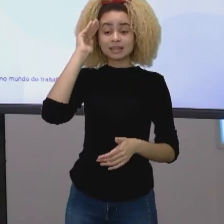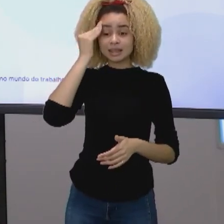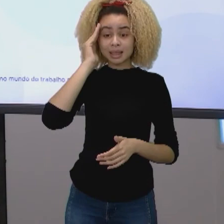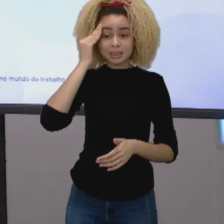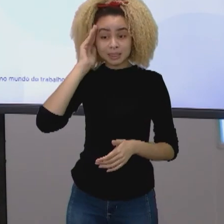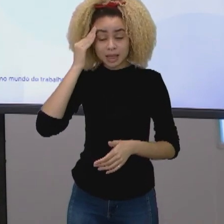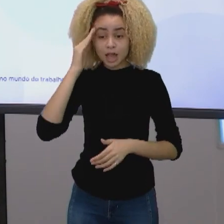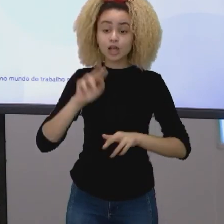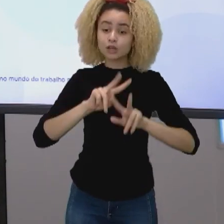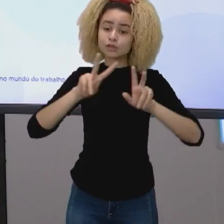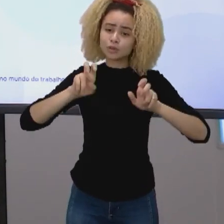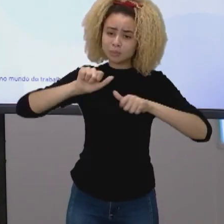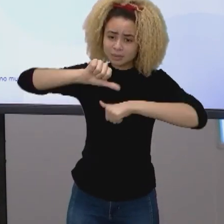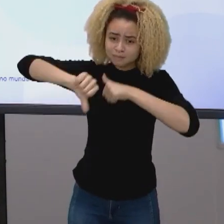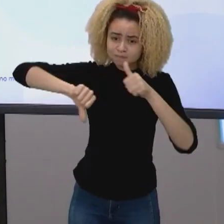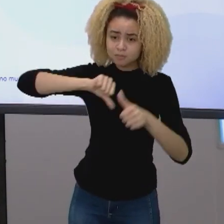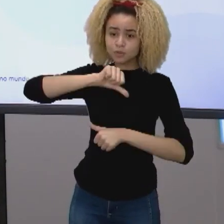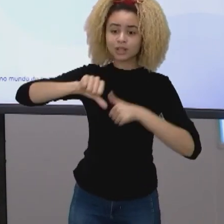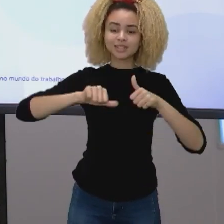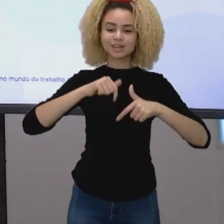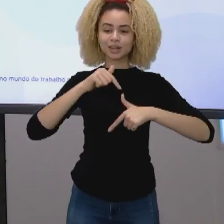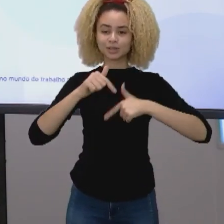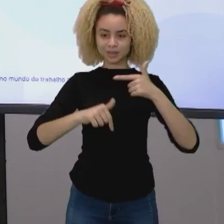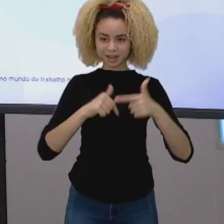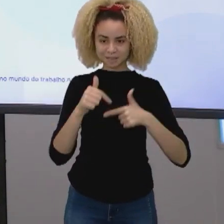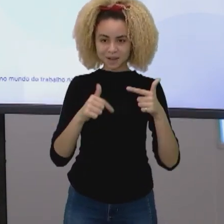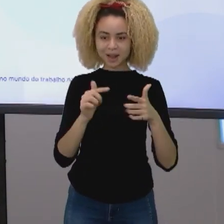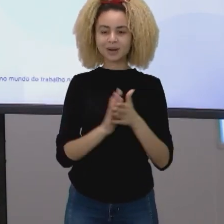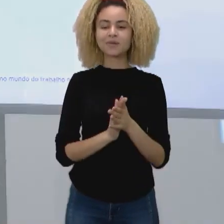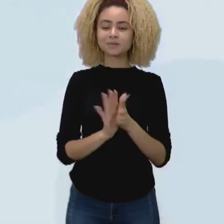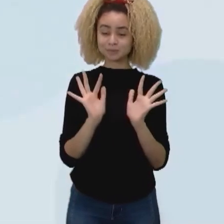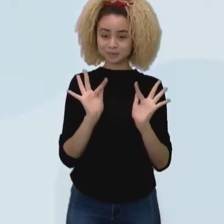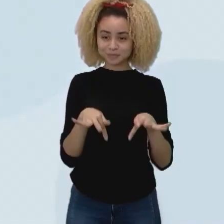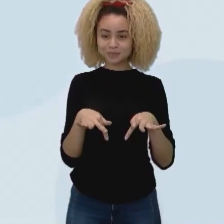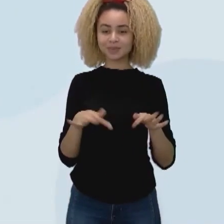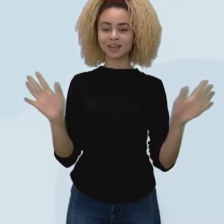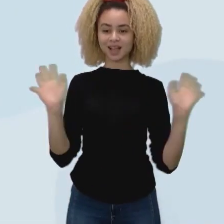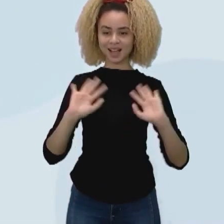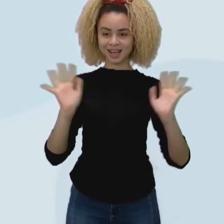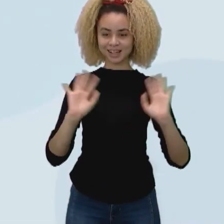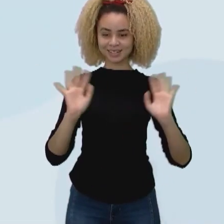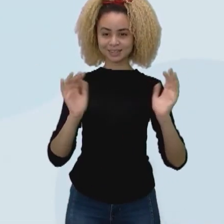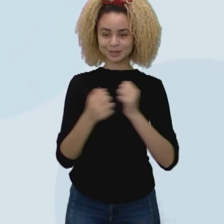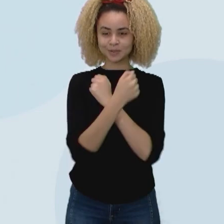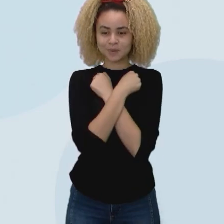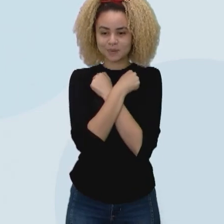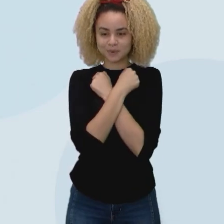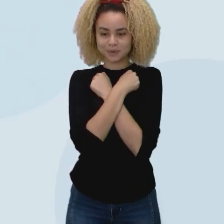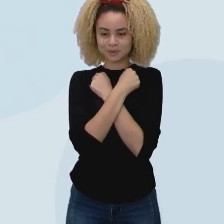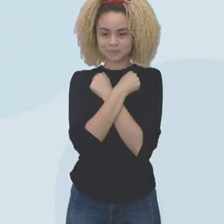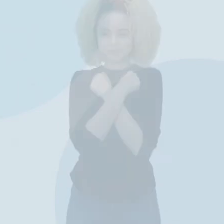essas mudanças no mundo do trabalho, e eu fico por aqui, tá joia? Então, até mais, um abraço.